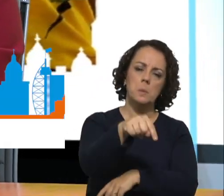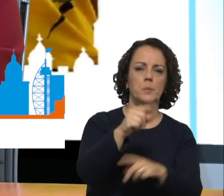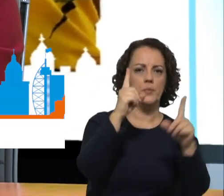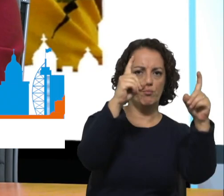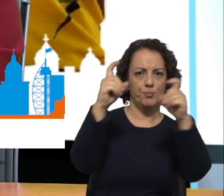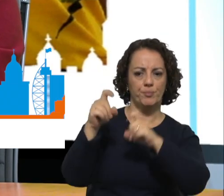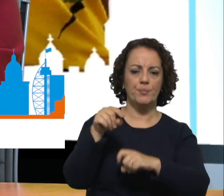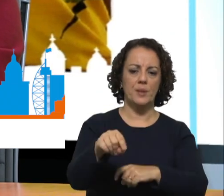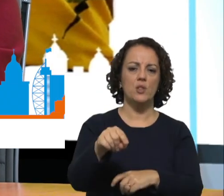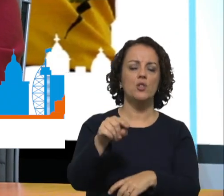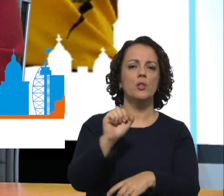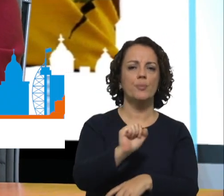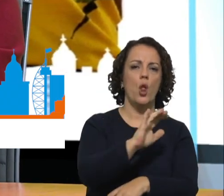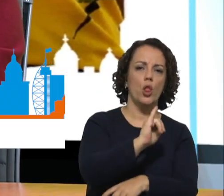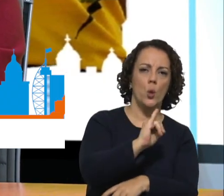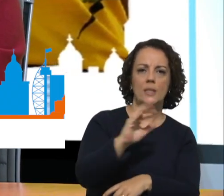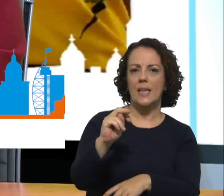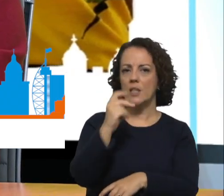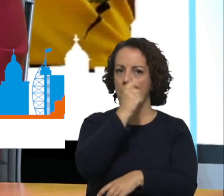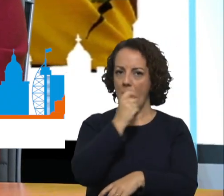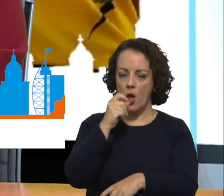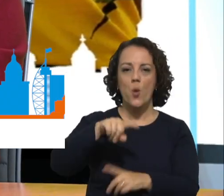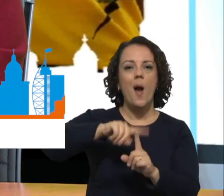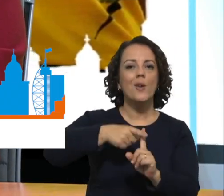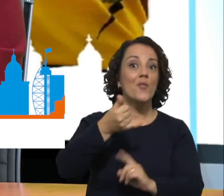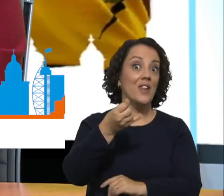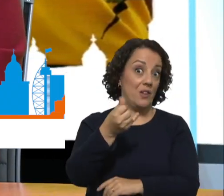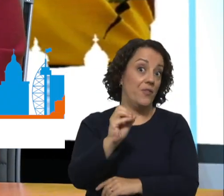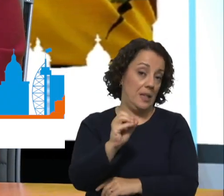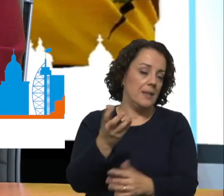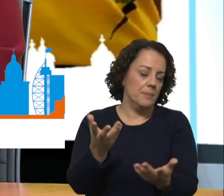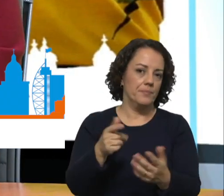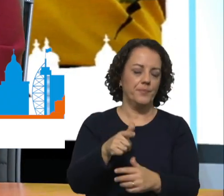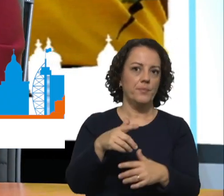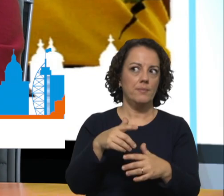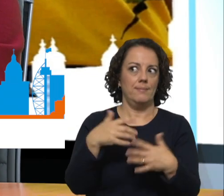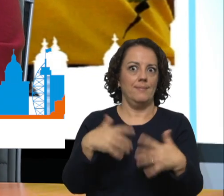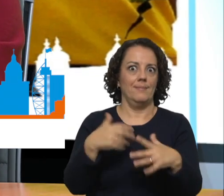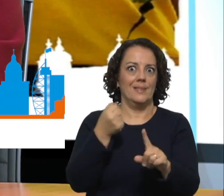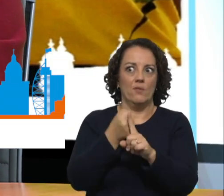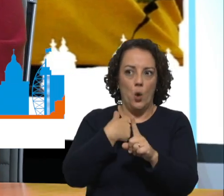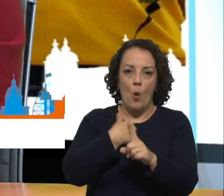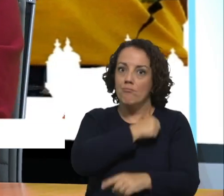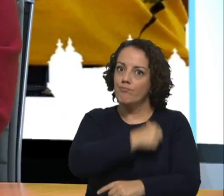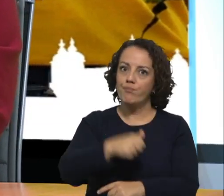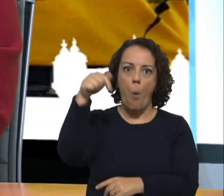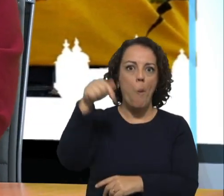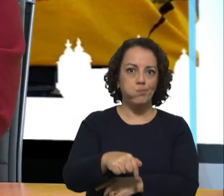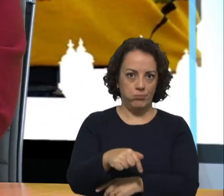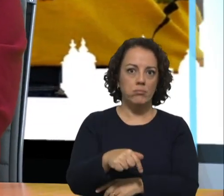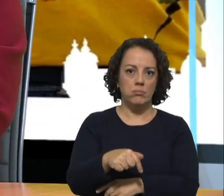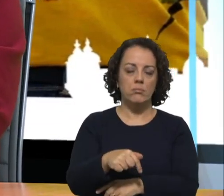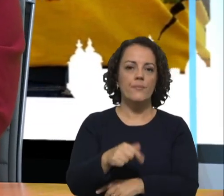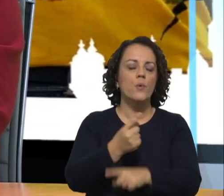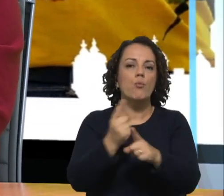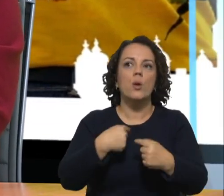as cerimónias do 12 e do 13 de maio de 2020 e, obviamente, era um desafio que eu quis agarrar logo, e porque tinha